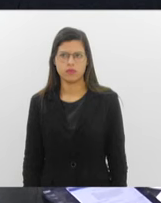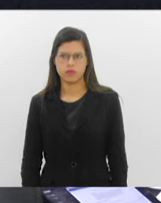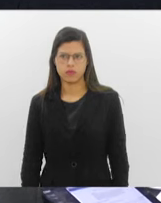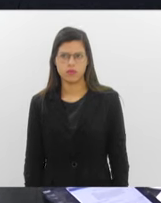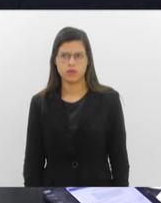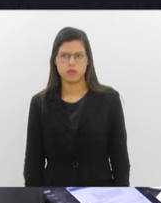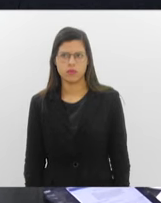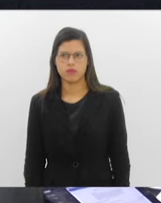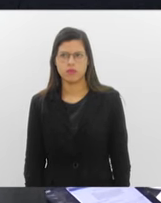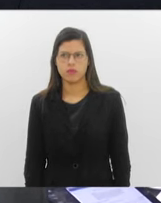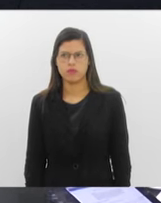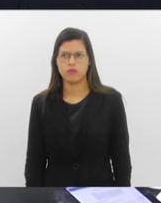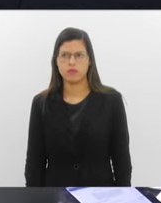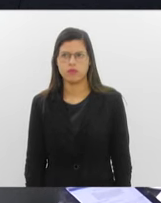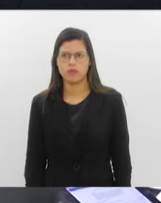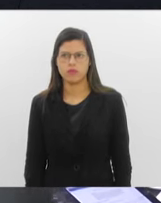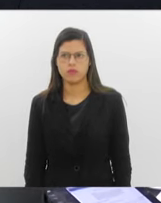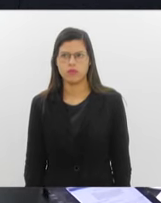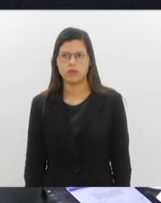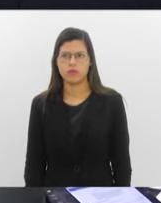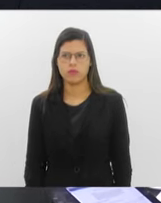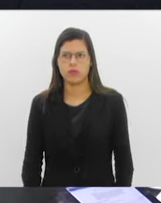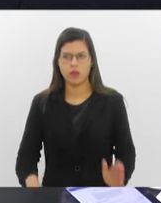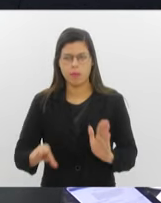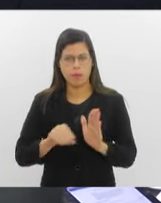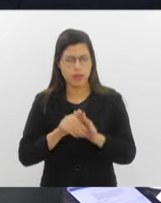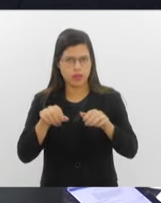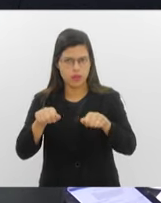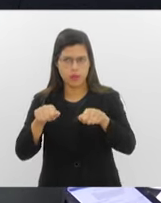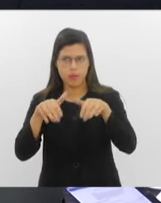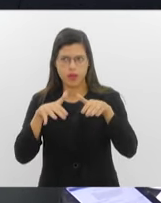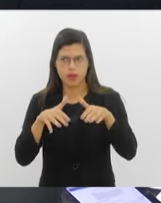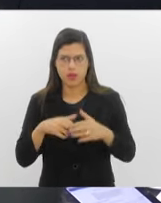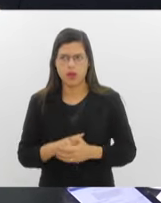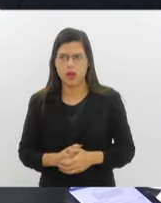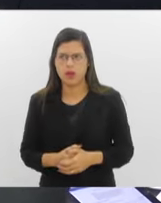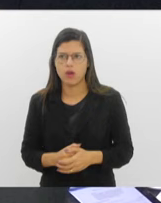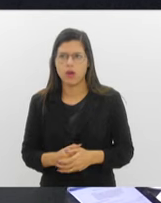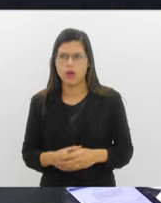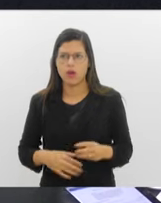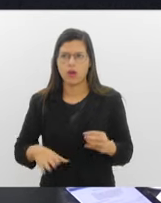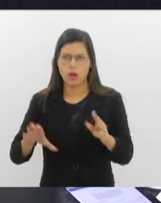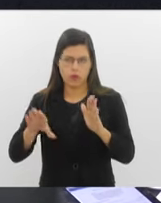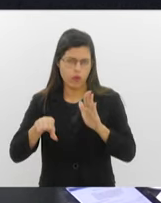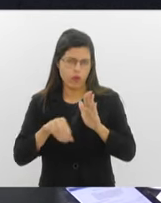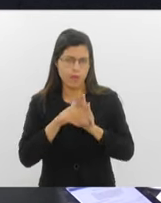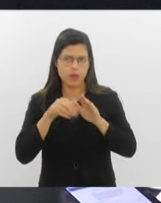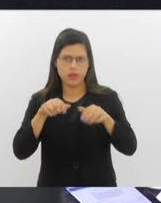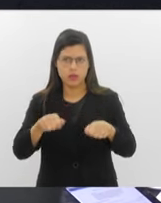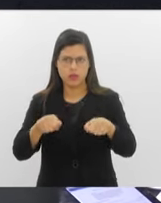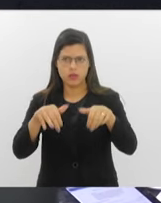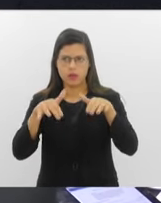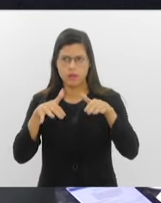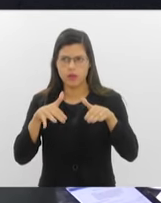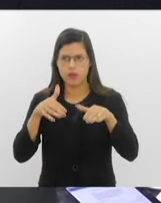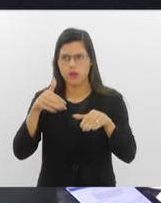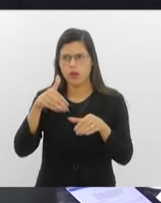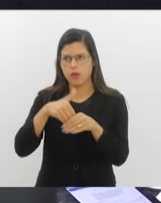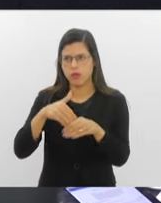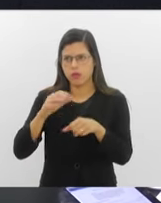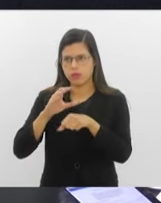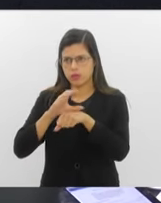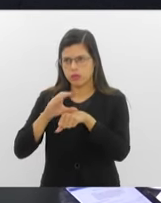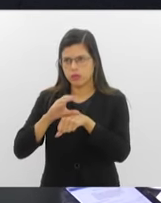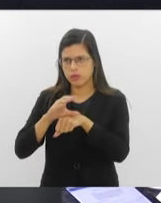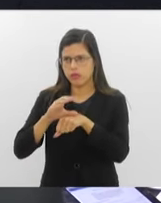plenário. Admite emenda em plenário. Então, senhor presidente, eu vou emendar em plenário. Então a gente mantém o voto pela condicionalidade. Eu vou